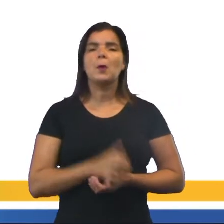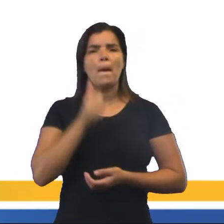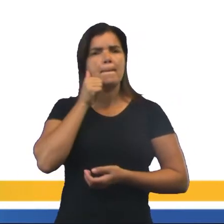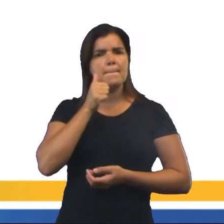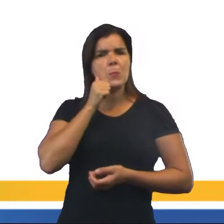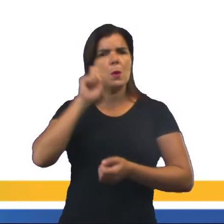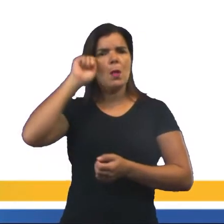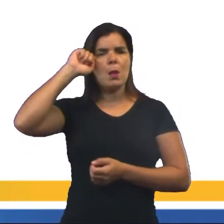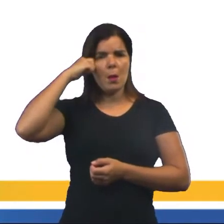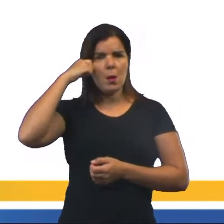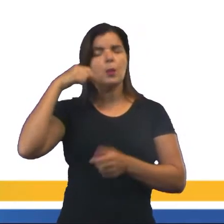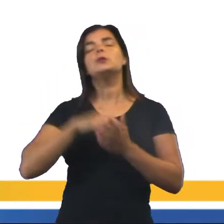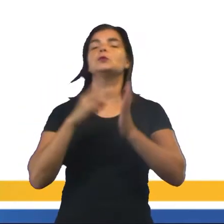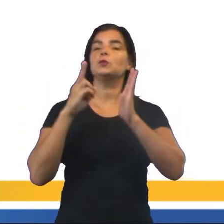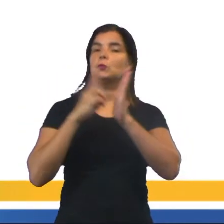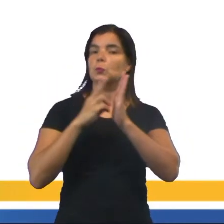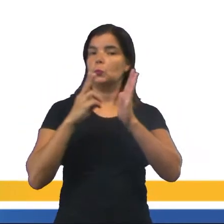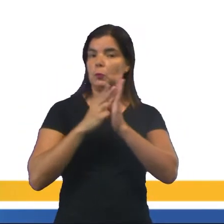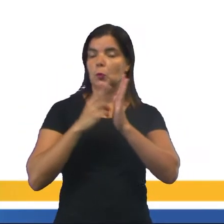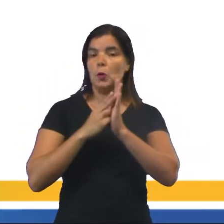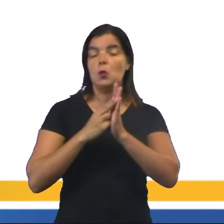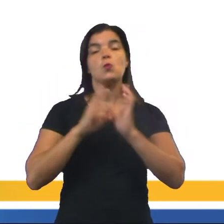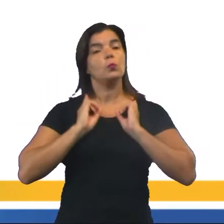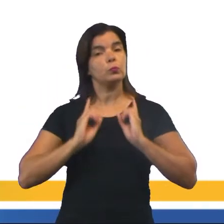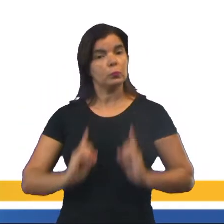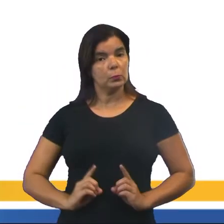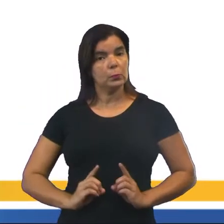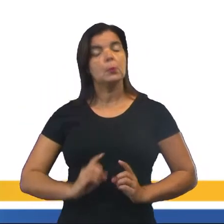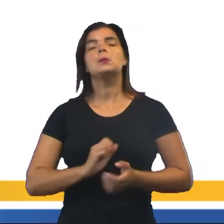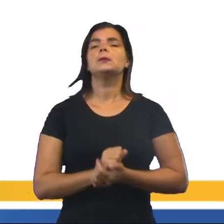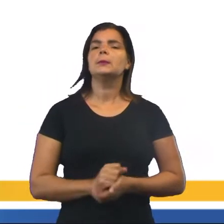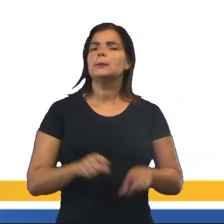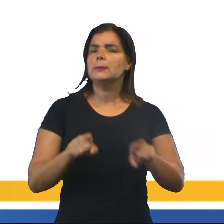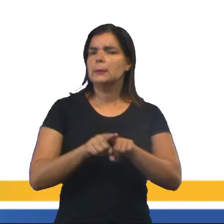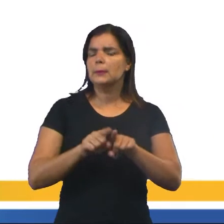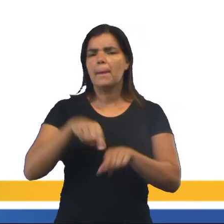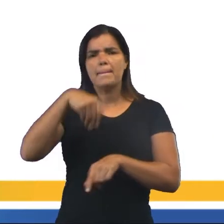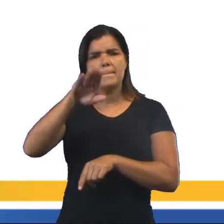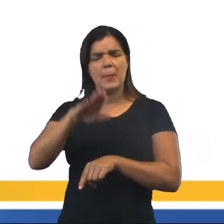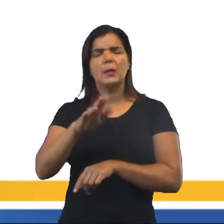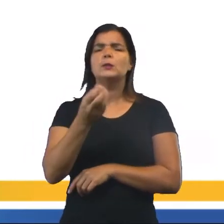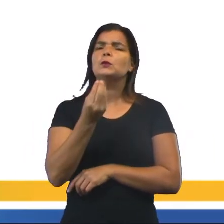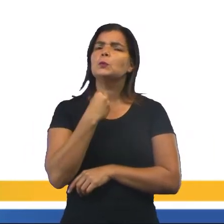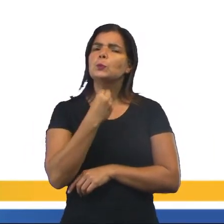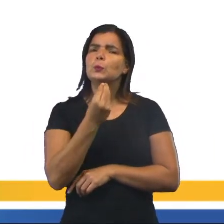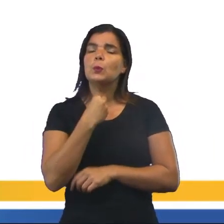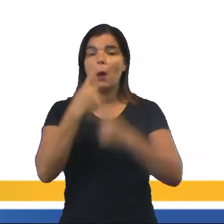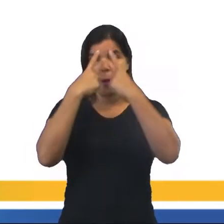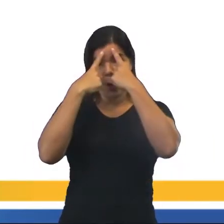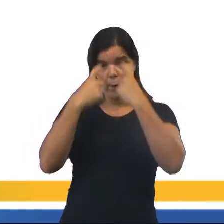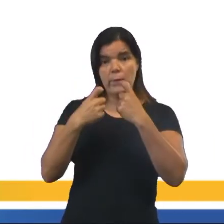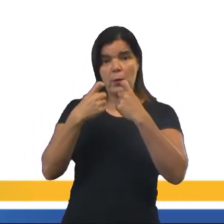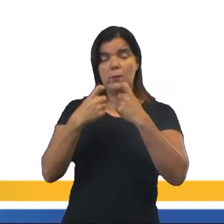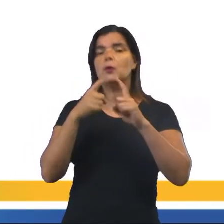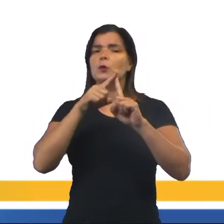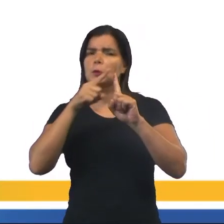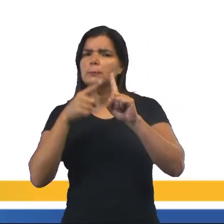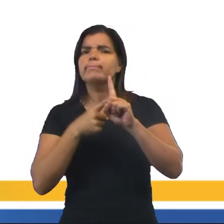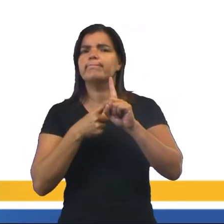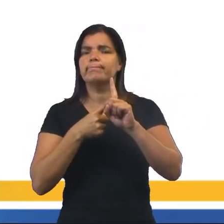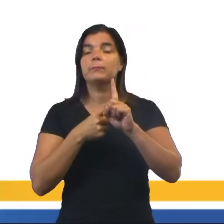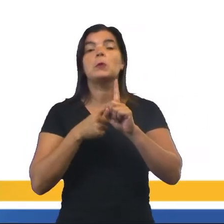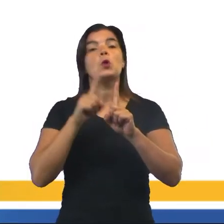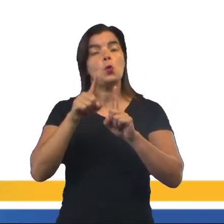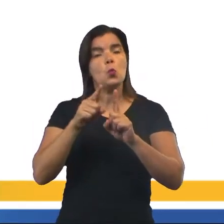Mulheres negras, indígenas e com deficiência estão entre as mais vulneráveis à violência obstétrica.